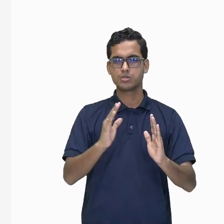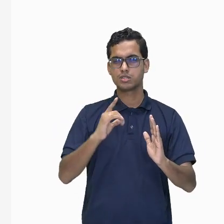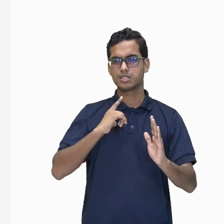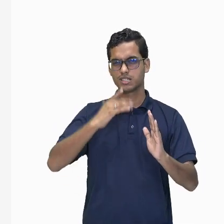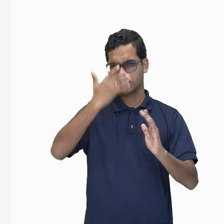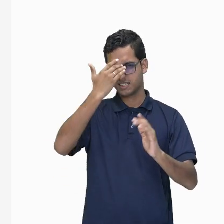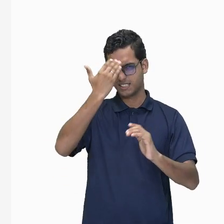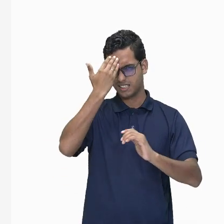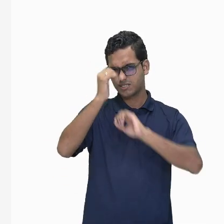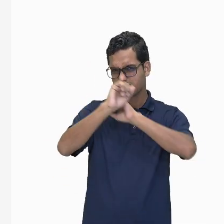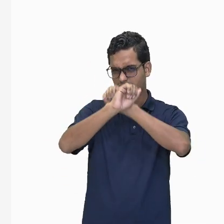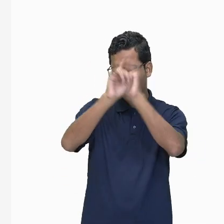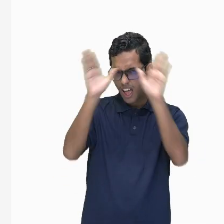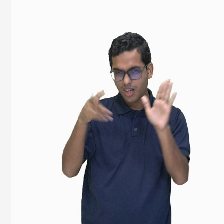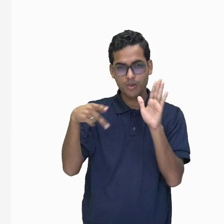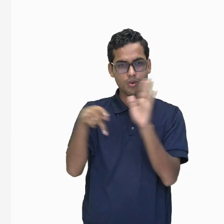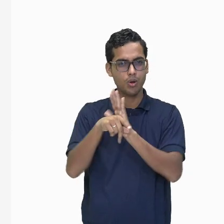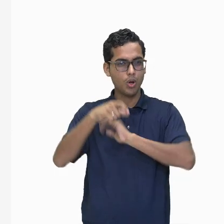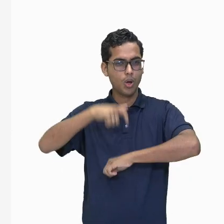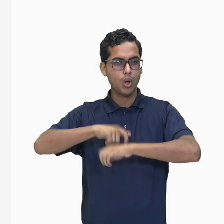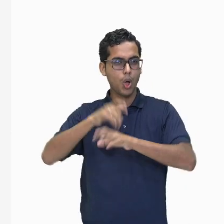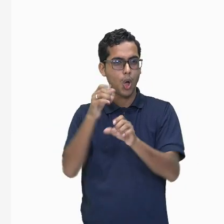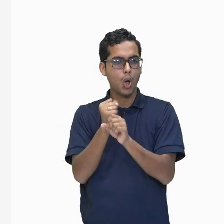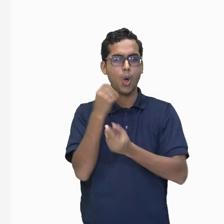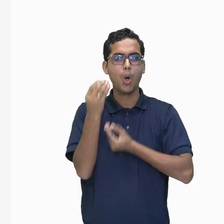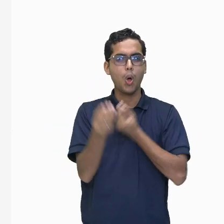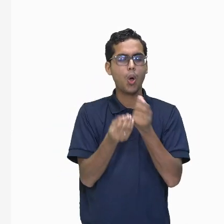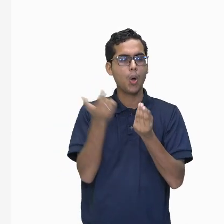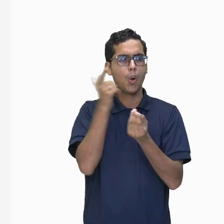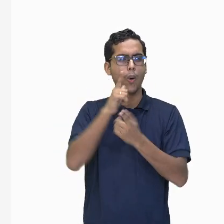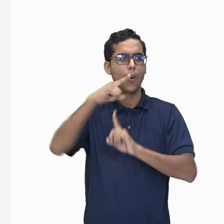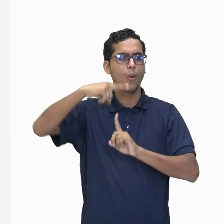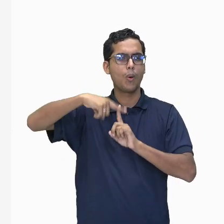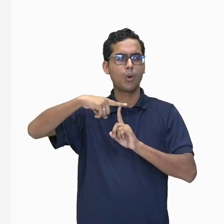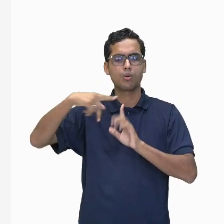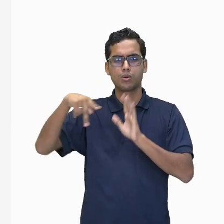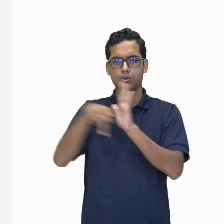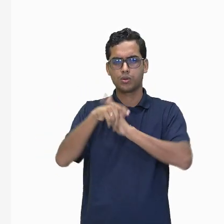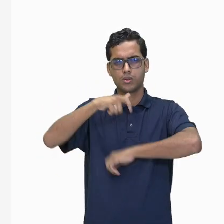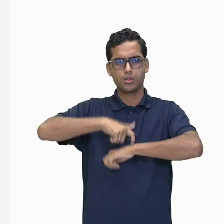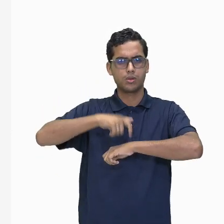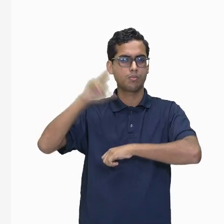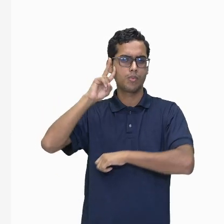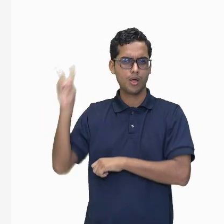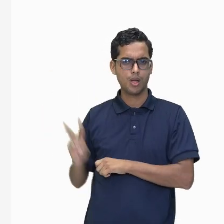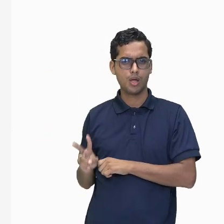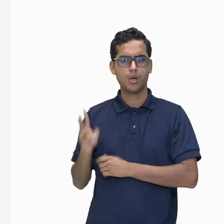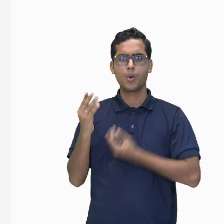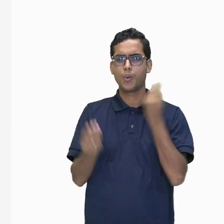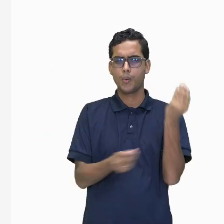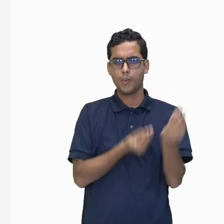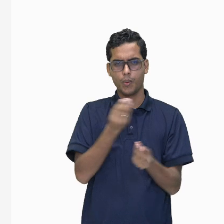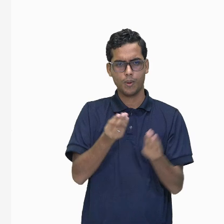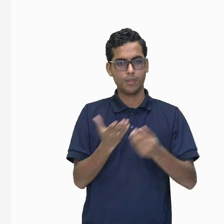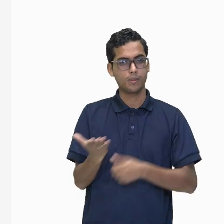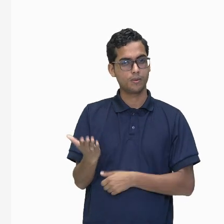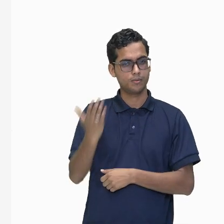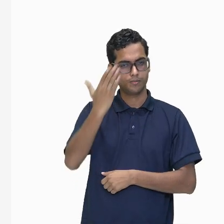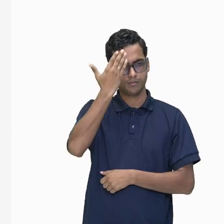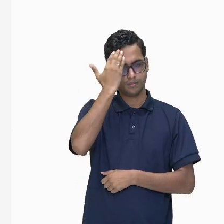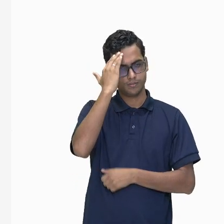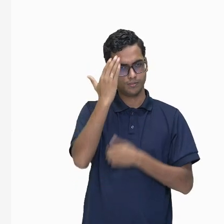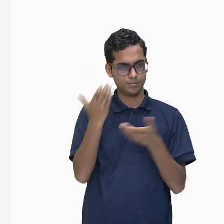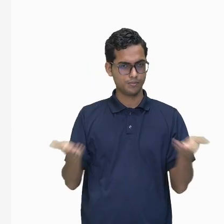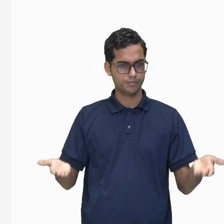se faz a marcação desse tipo de tempo, desse chamado tempo histórico? Vamos entender. Então, ele é marcado